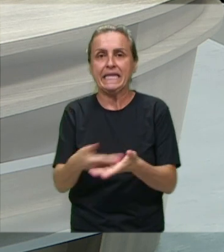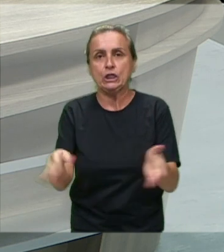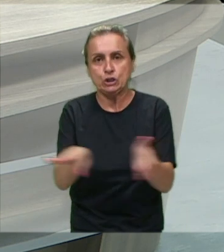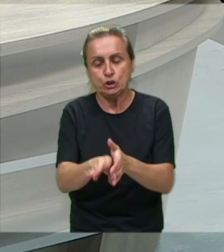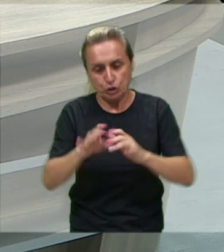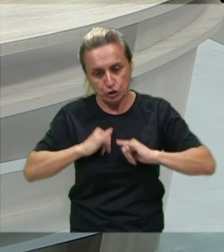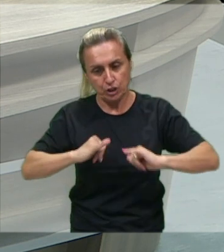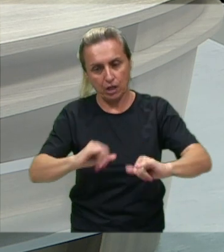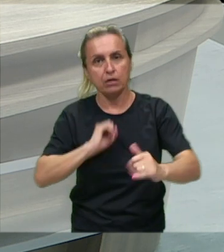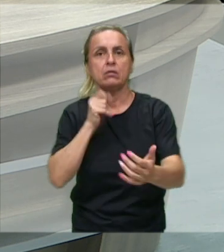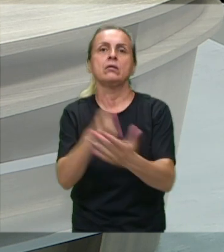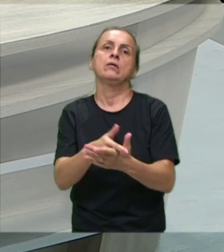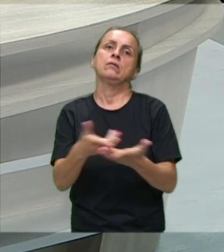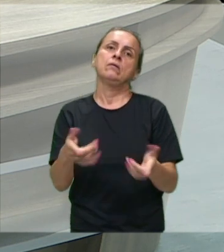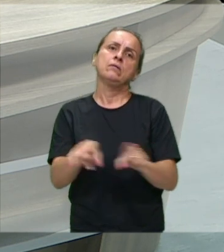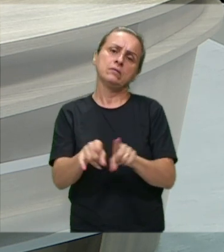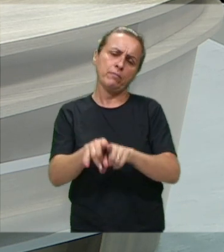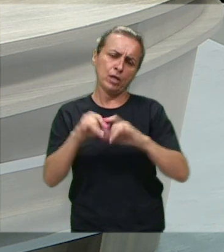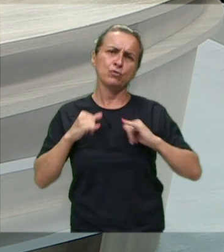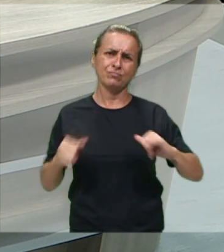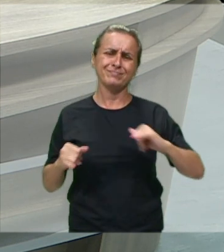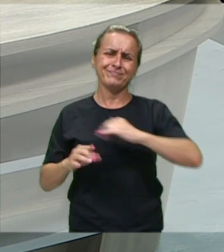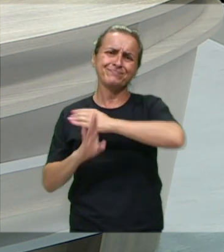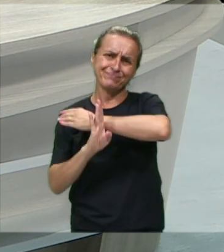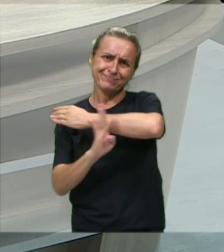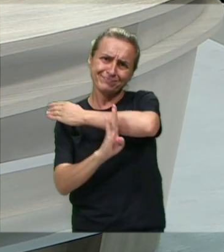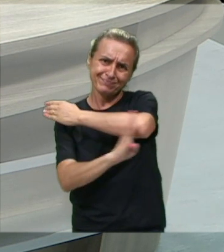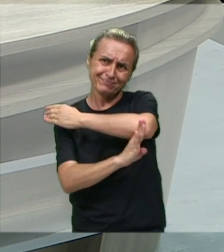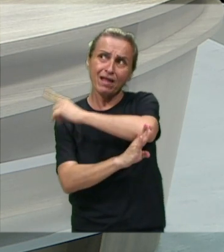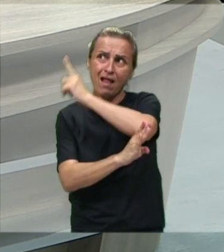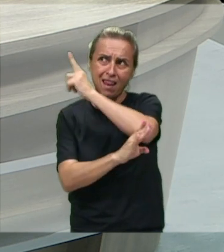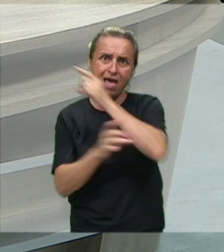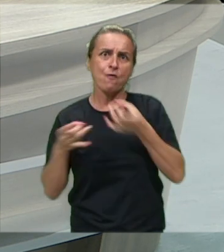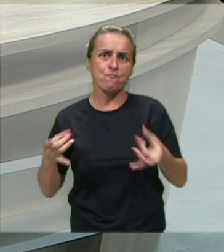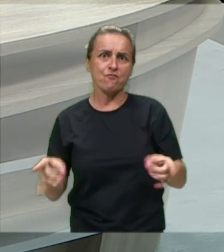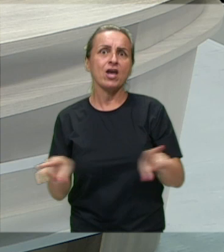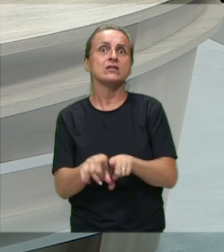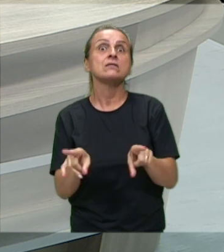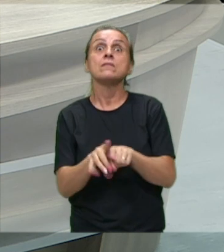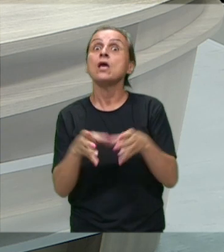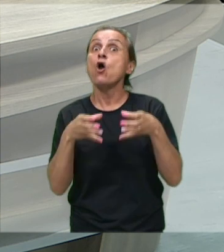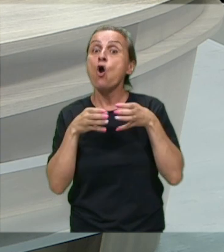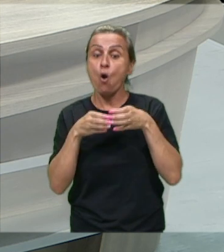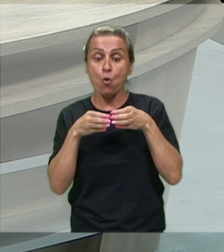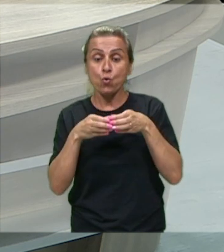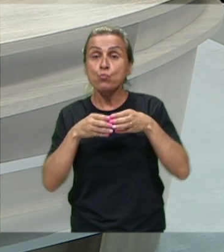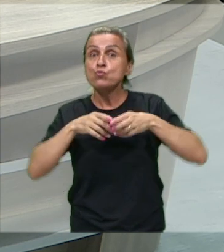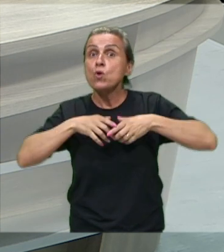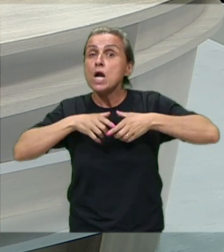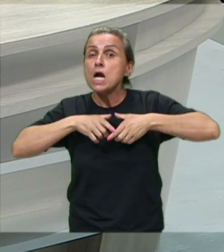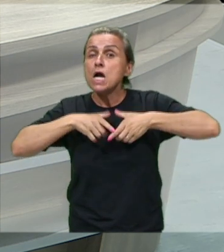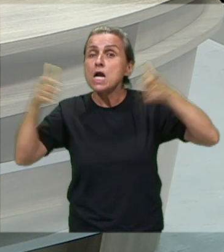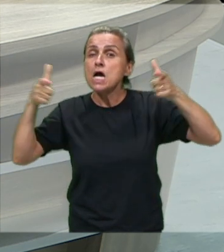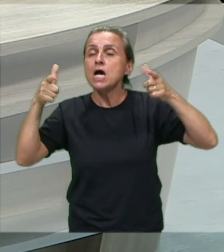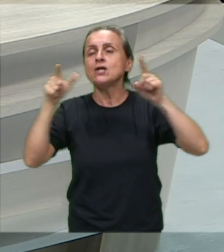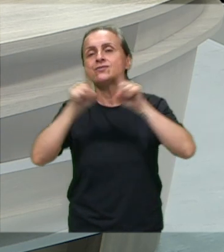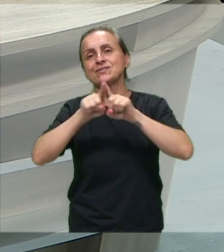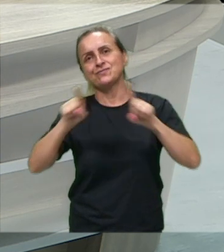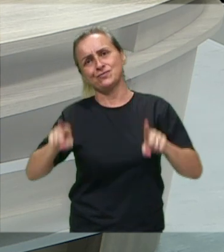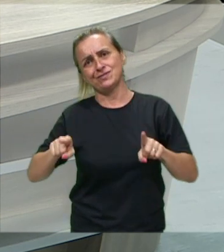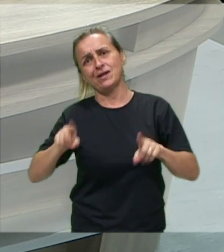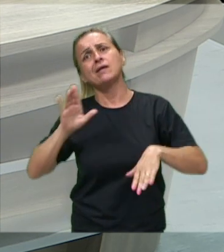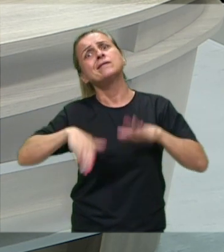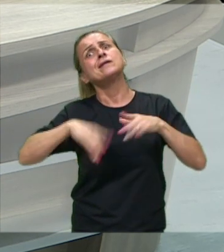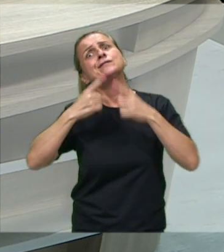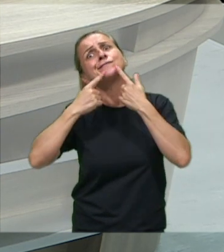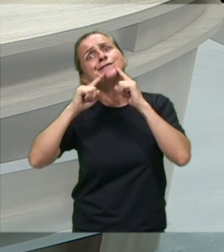próprio mercado público também, nos supermercados nossos. Então, é uma cadeia muito grande, muitas pessoas envolvidas. E às vezes a gente reclama do preço do